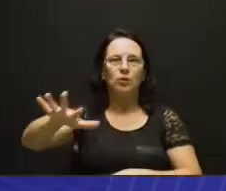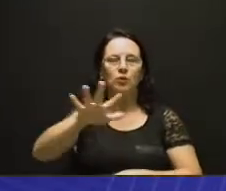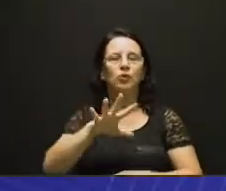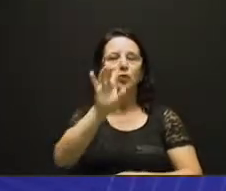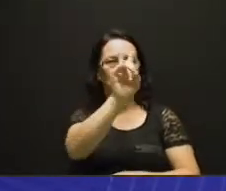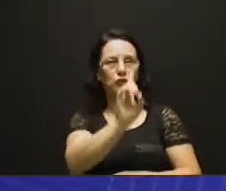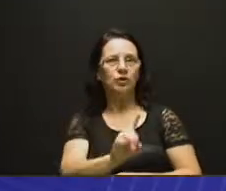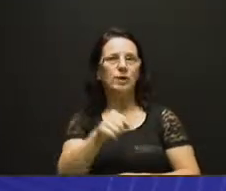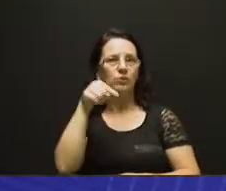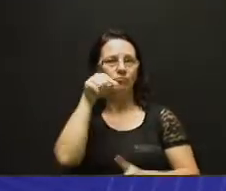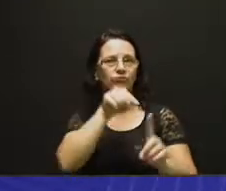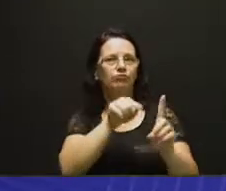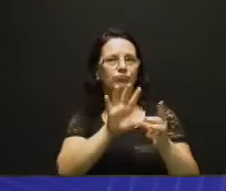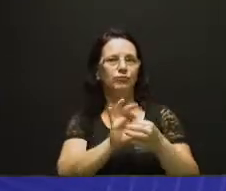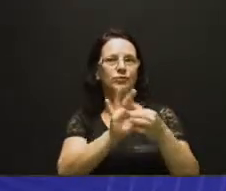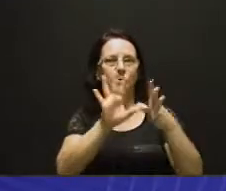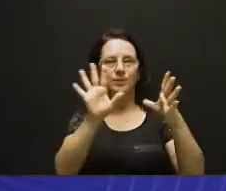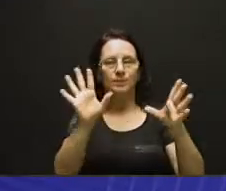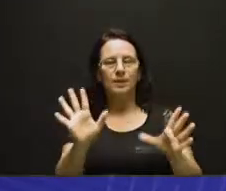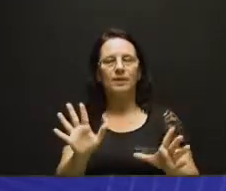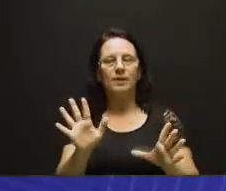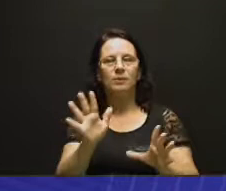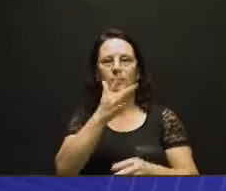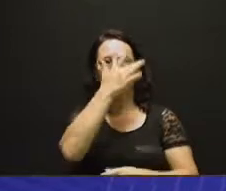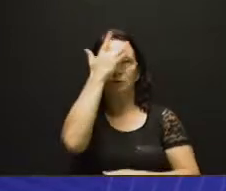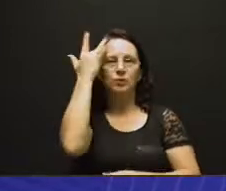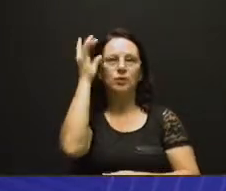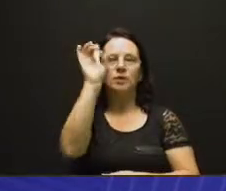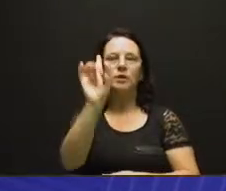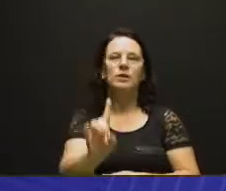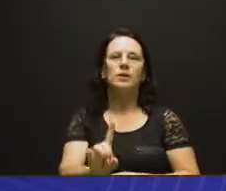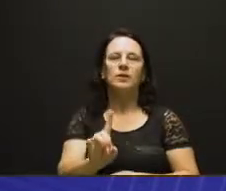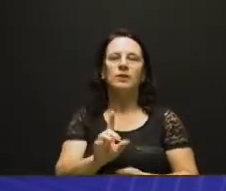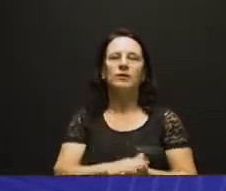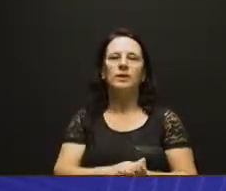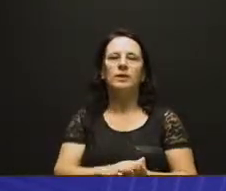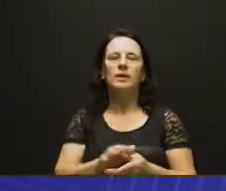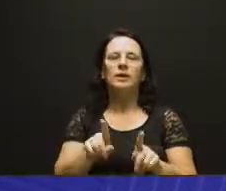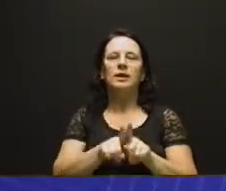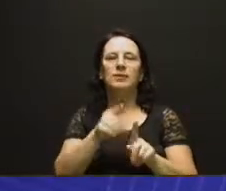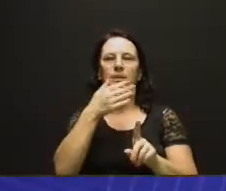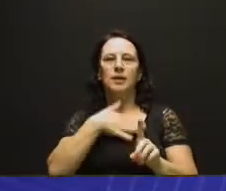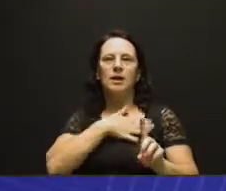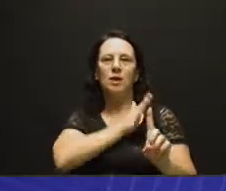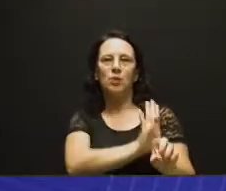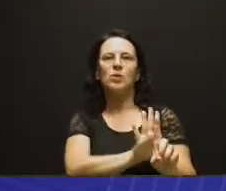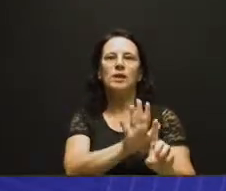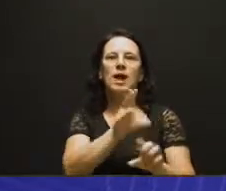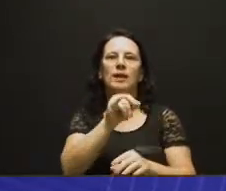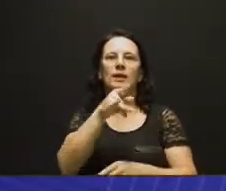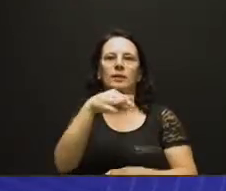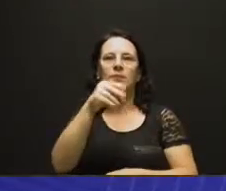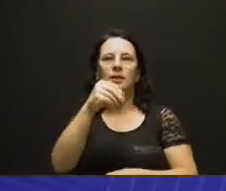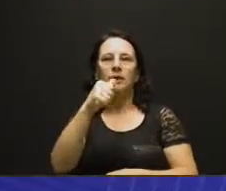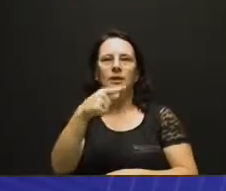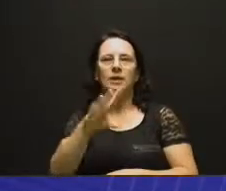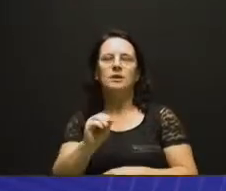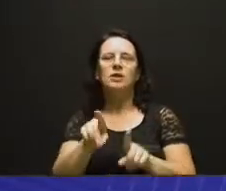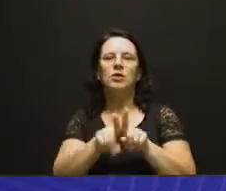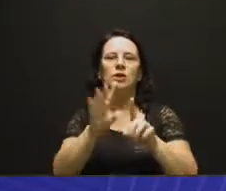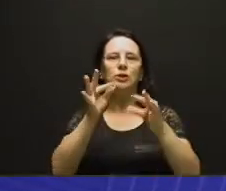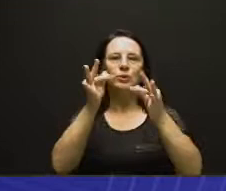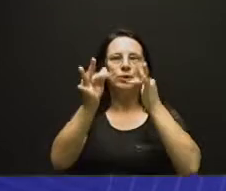dos direitos e das liberdades fundamentais de pessoas com deficiência incluindo a recusa de adaptações razoáveis e de fornecimento de